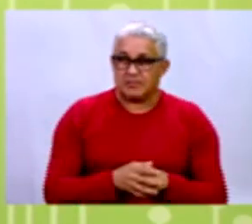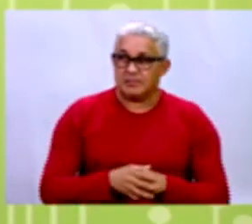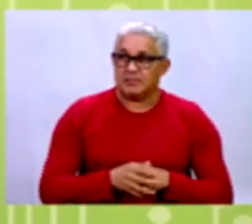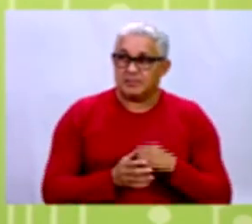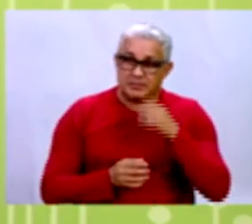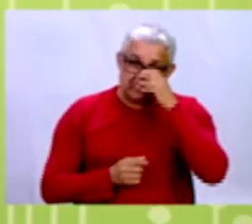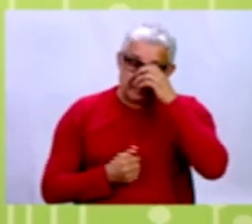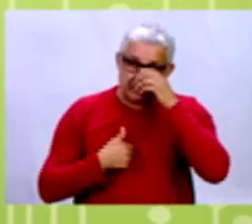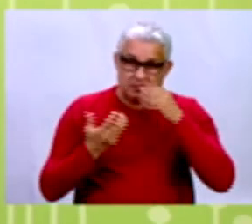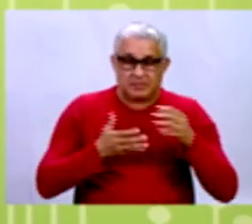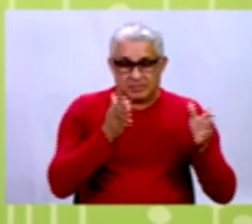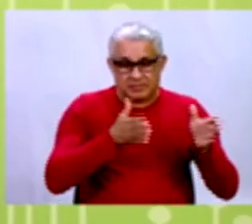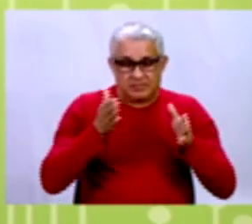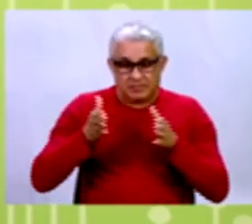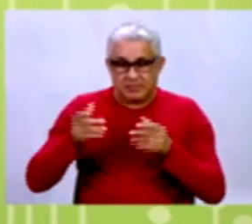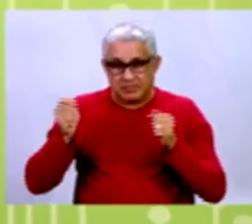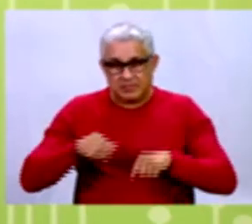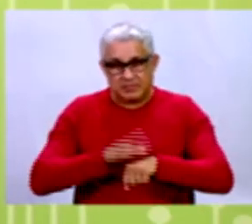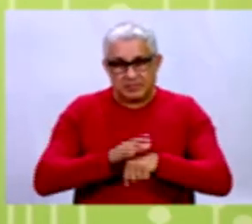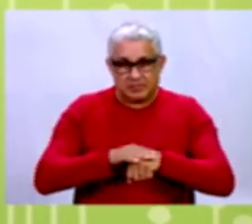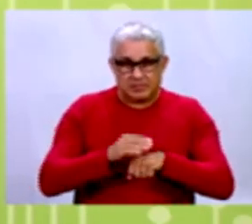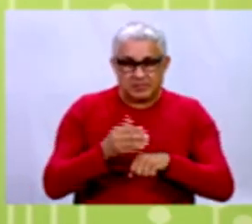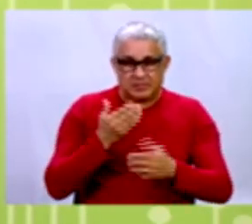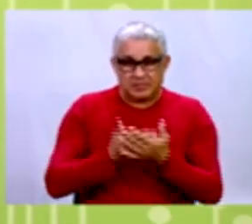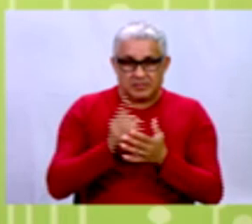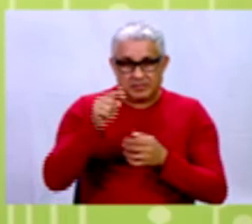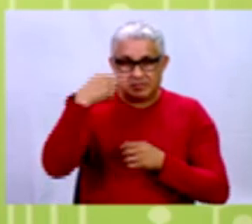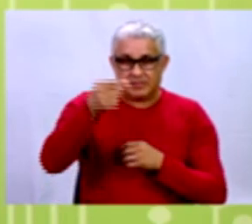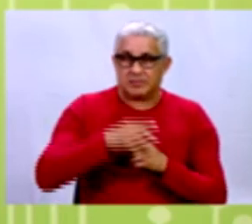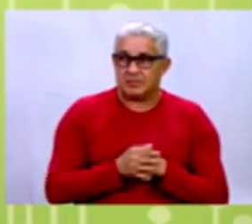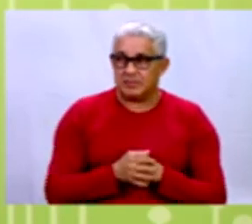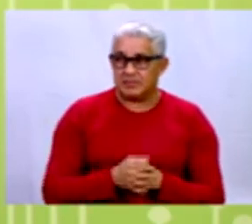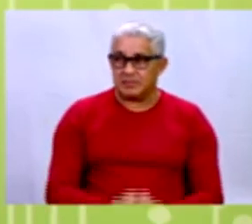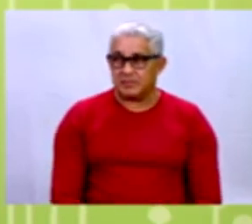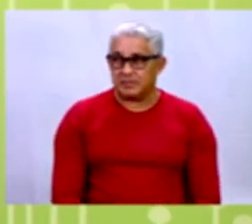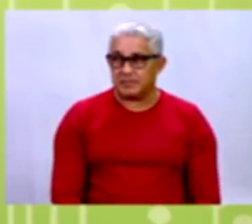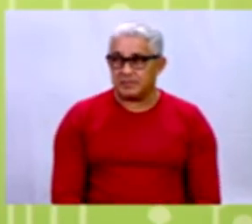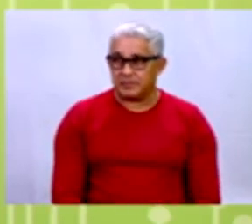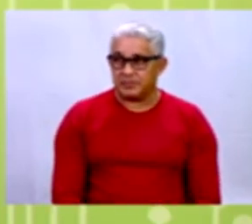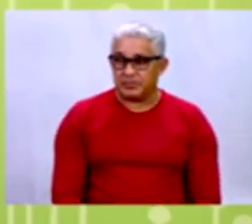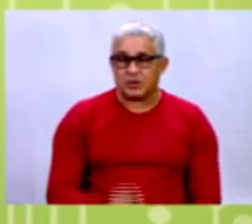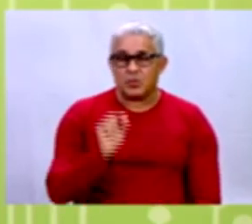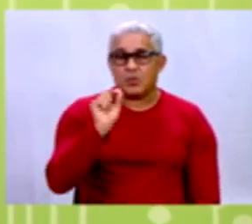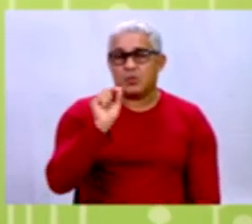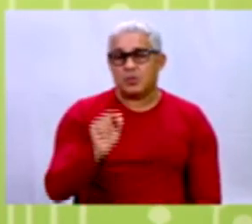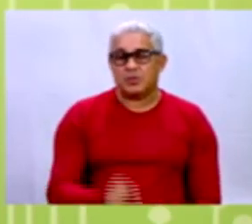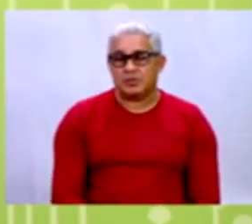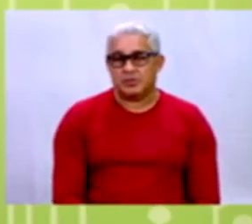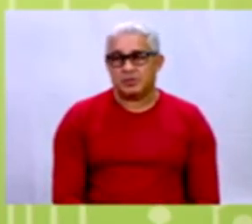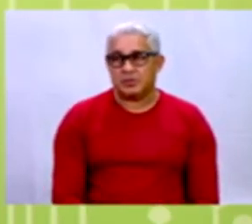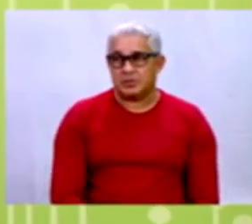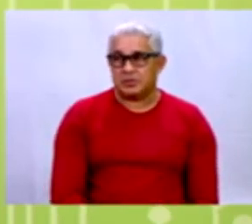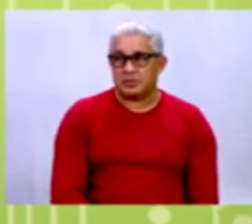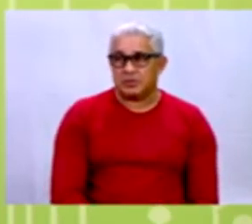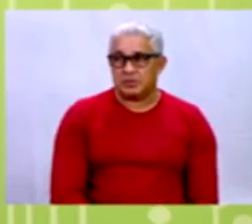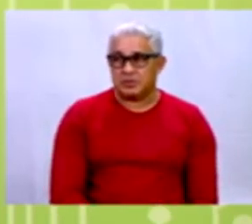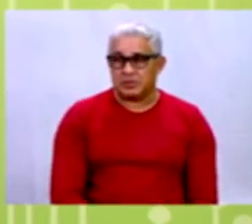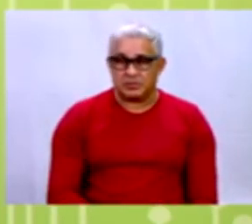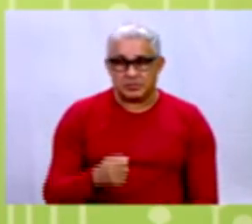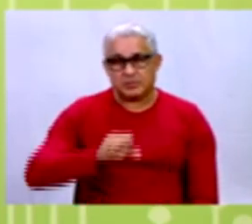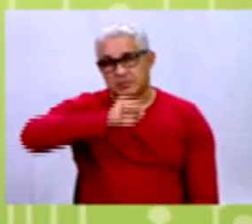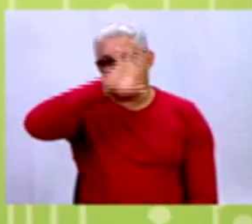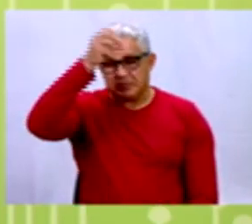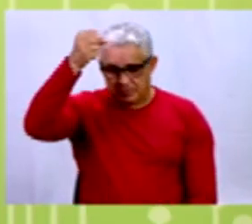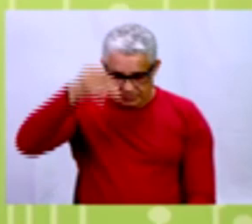uma dividida aqui para dar tempo da gente passar tudo na próxima aula, tá? O que é que tem que ficar claro